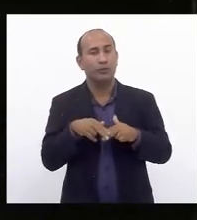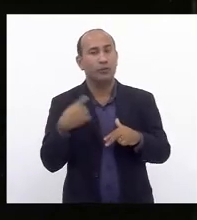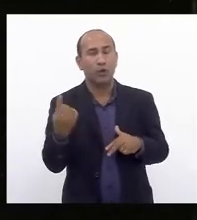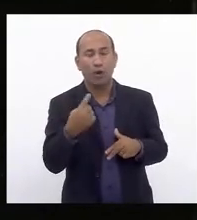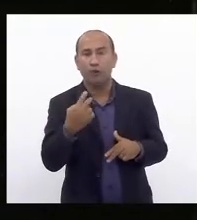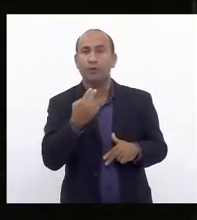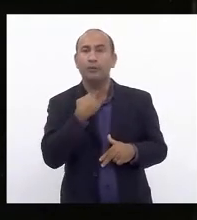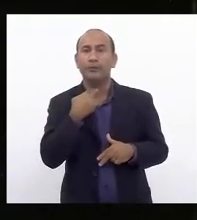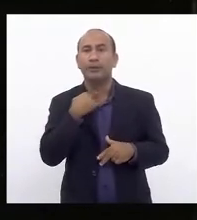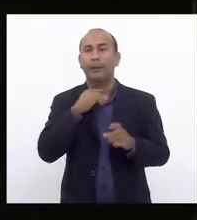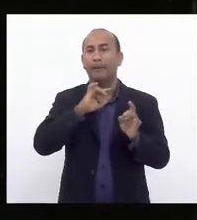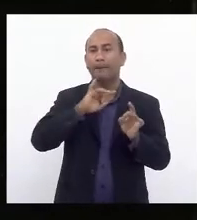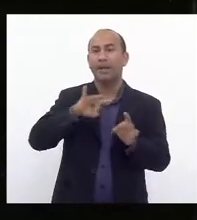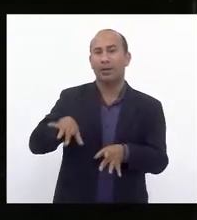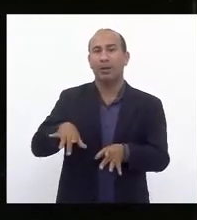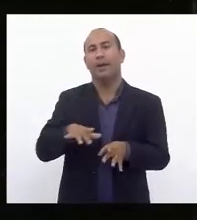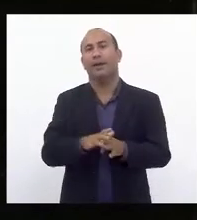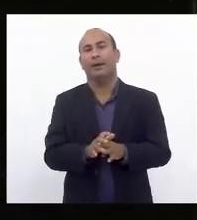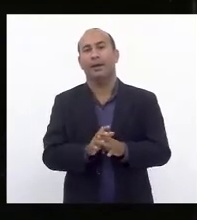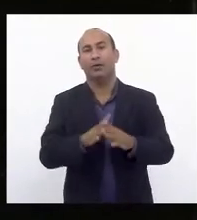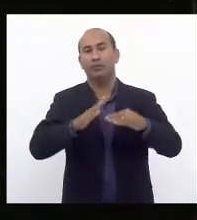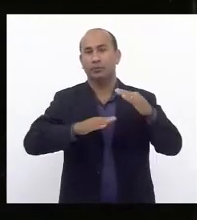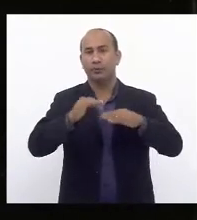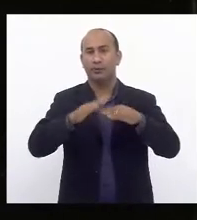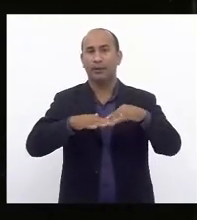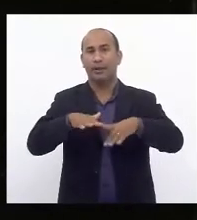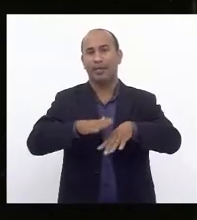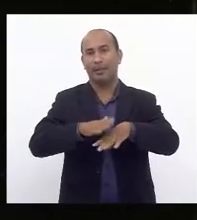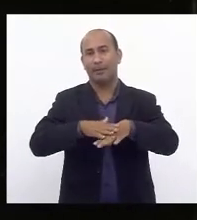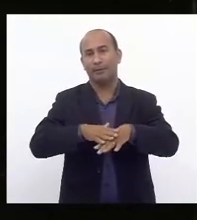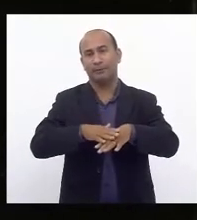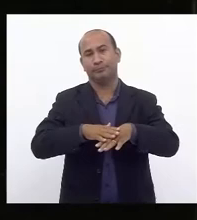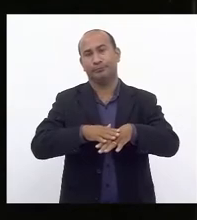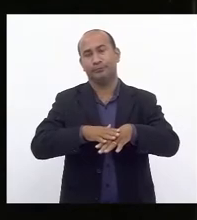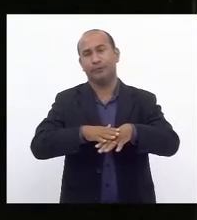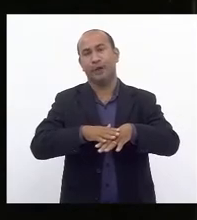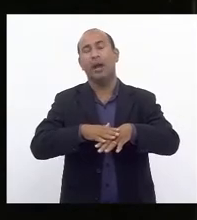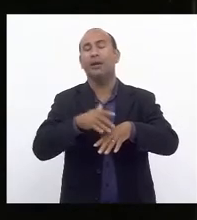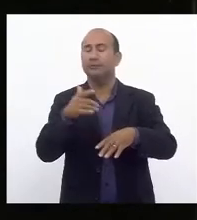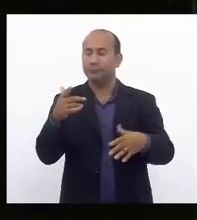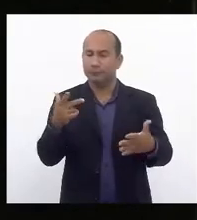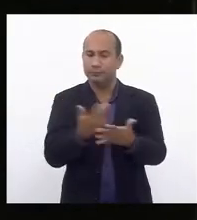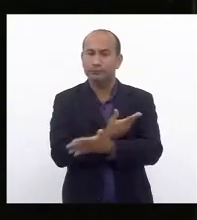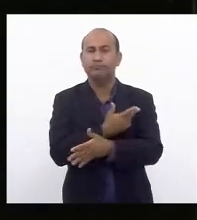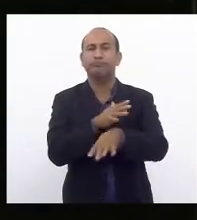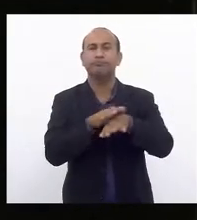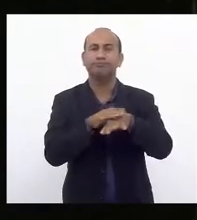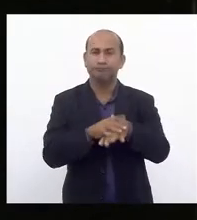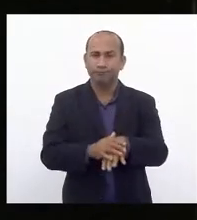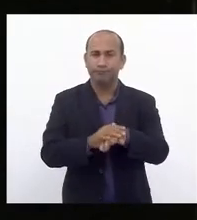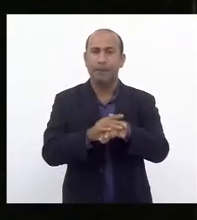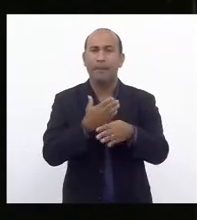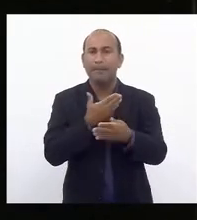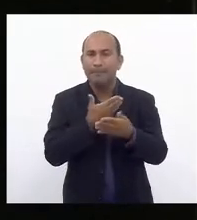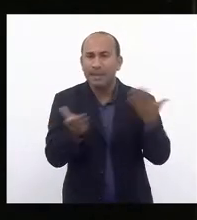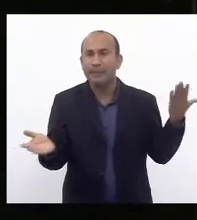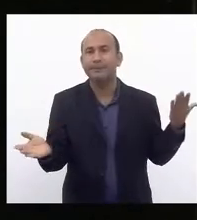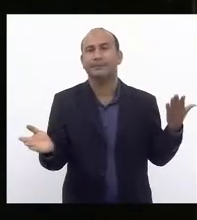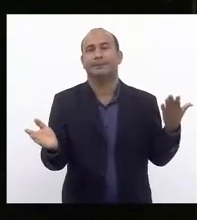pode largar esses servidores na mão. Estão adoecendo, estão perdendo a